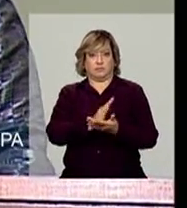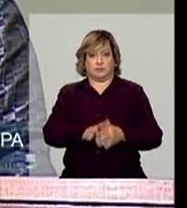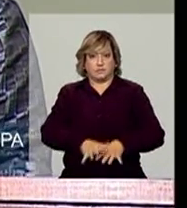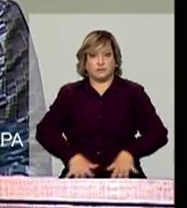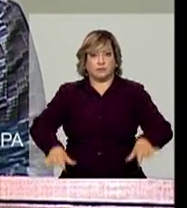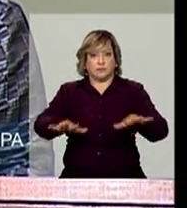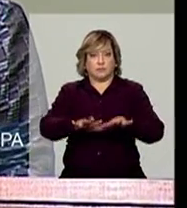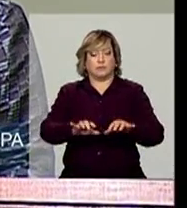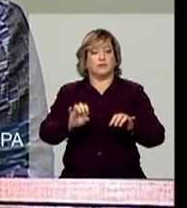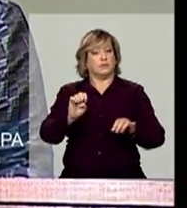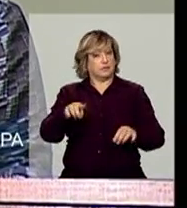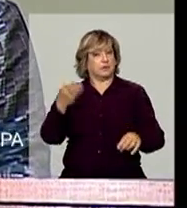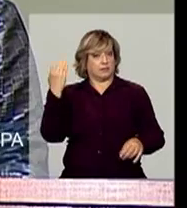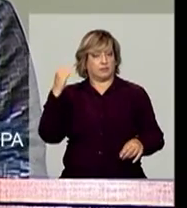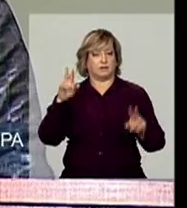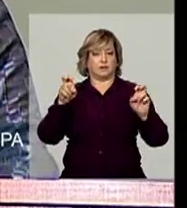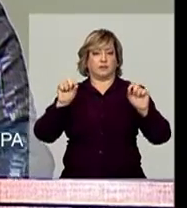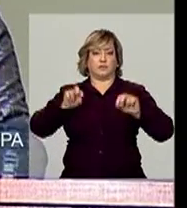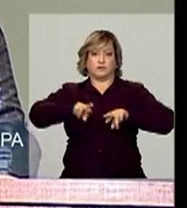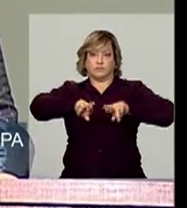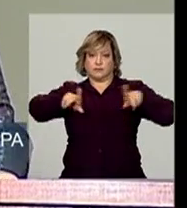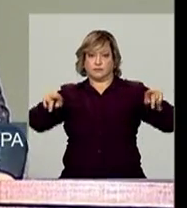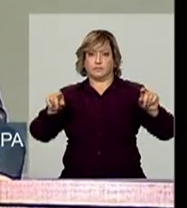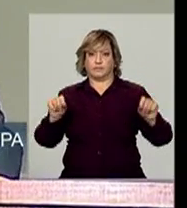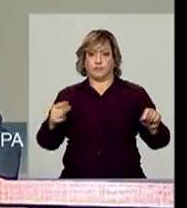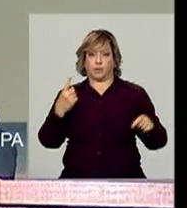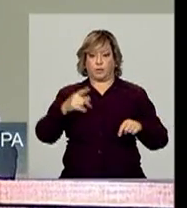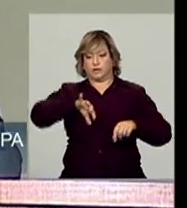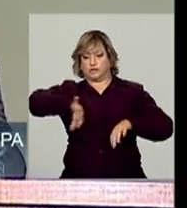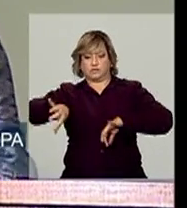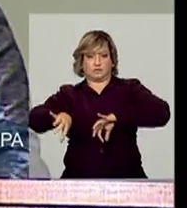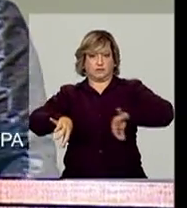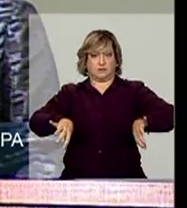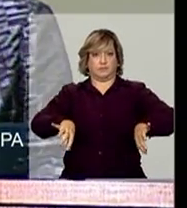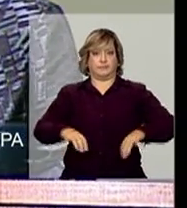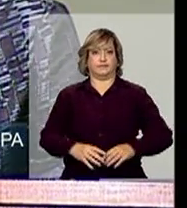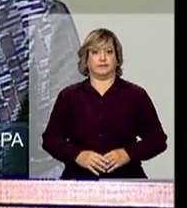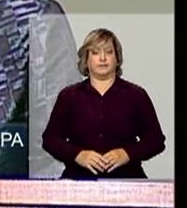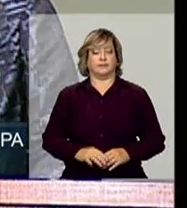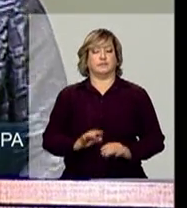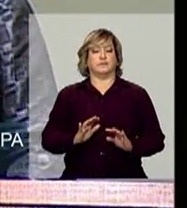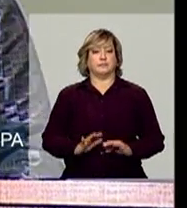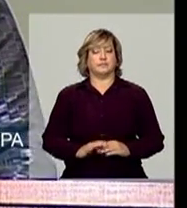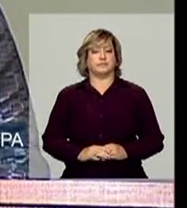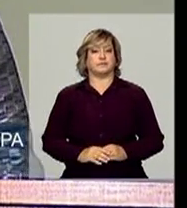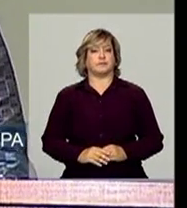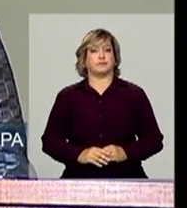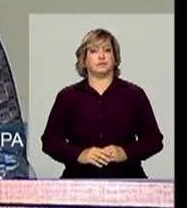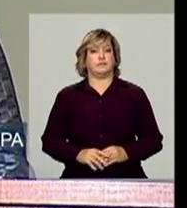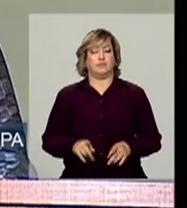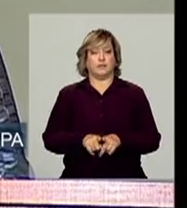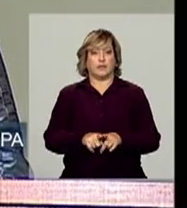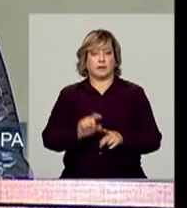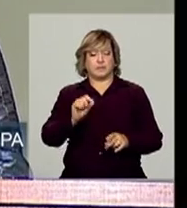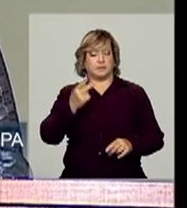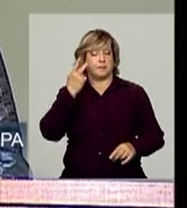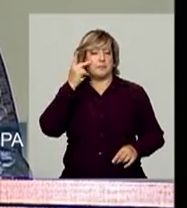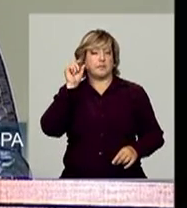questões opostas, que uma excluía a outra. Nem tampouco que, para